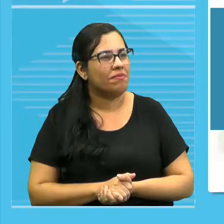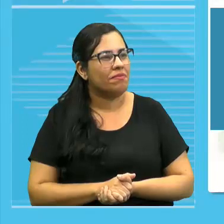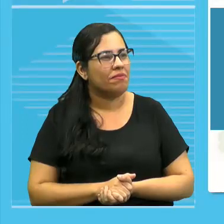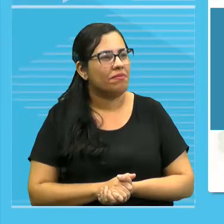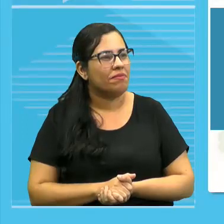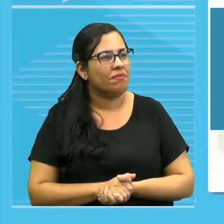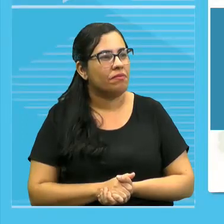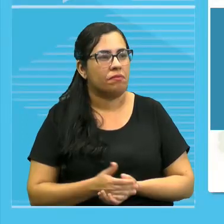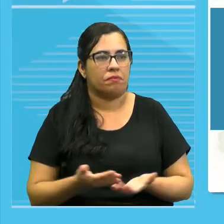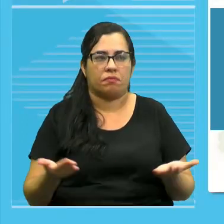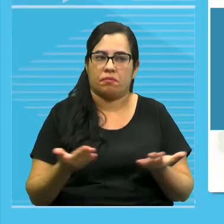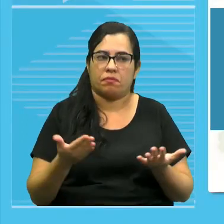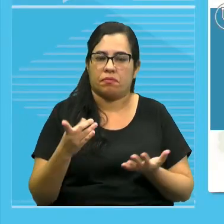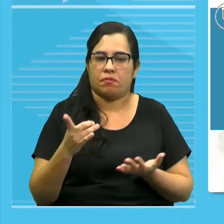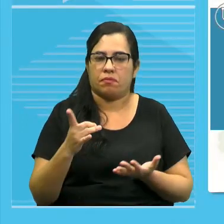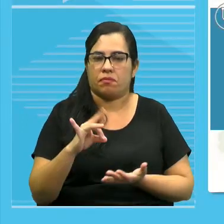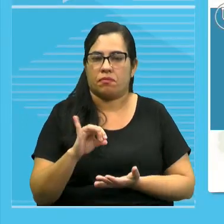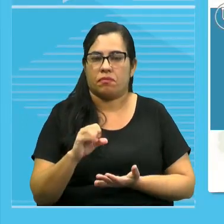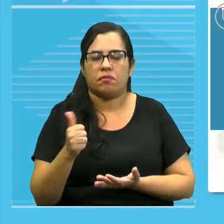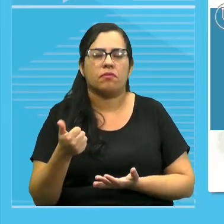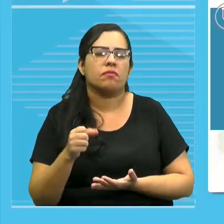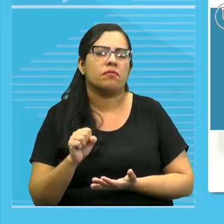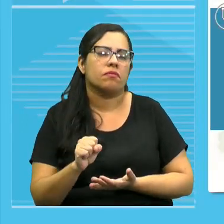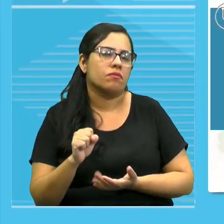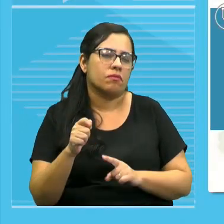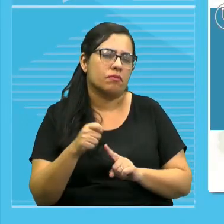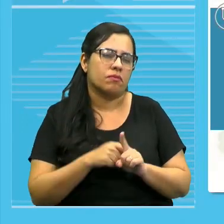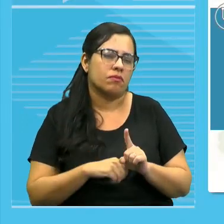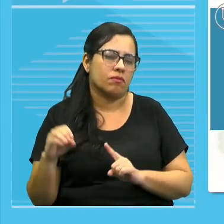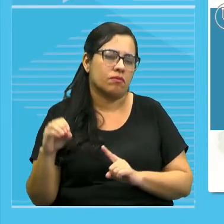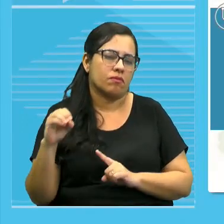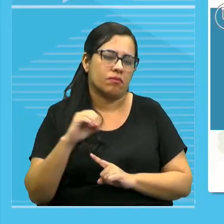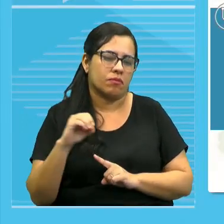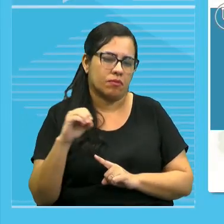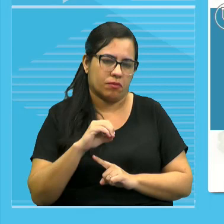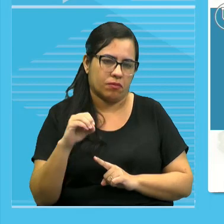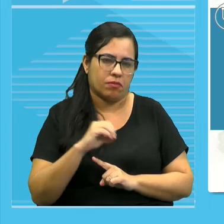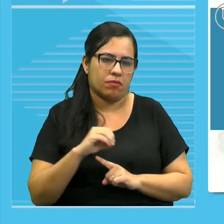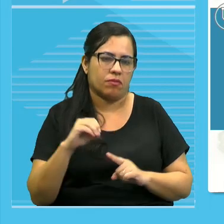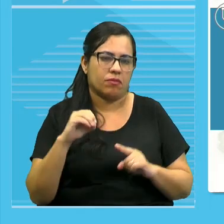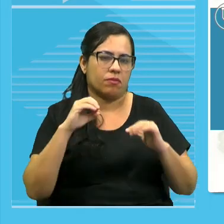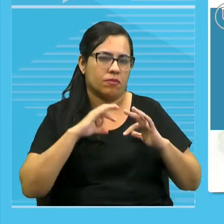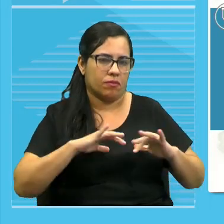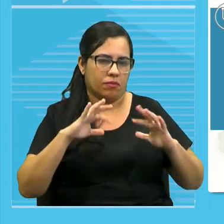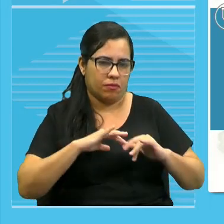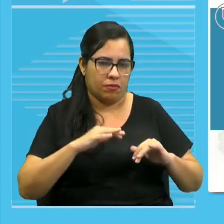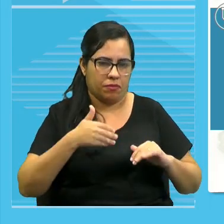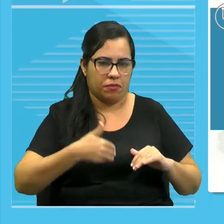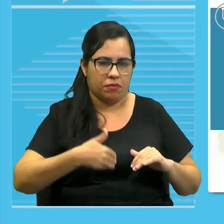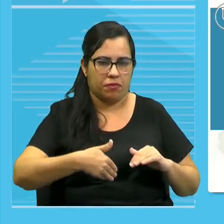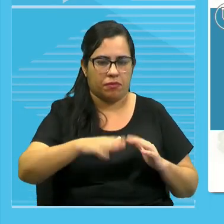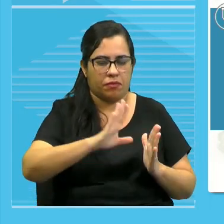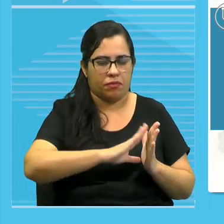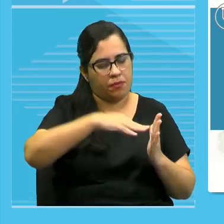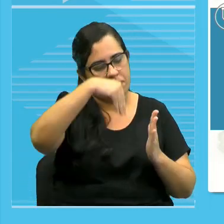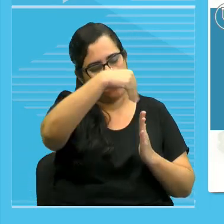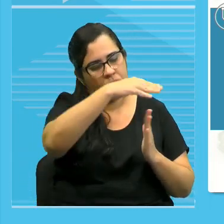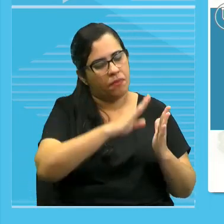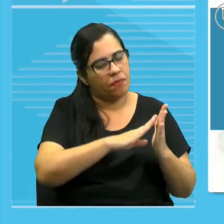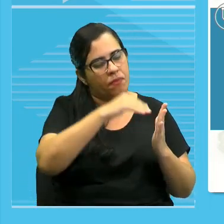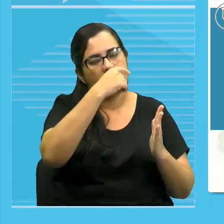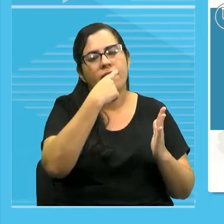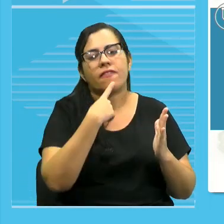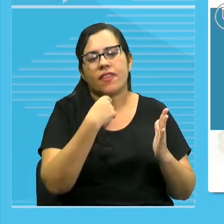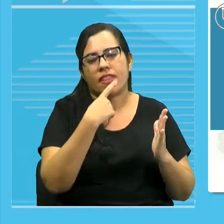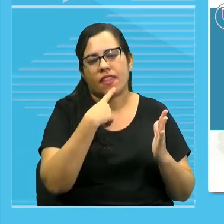hoje dia 18 de outubro véspera do feriado do Piauí nosso